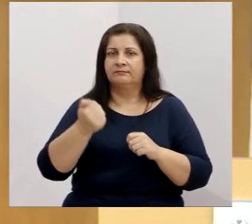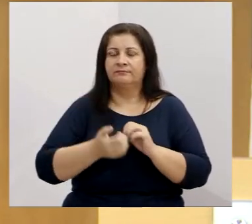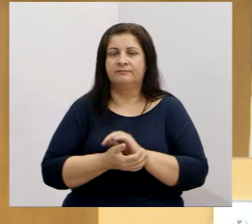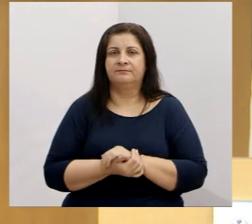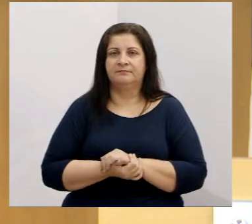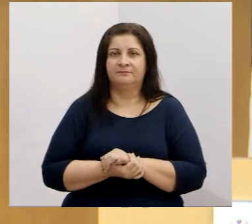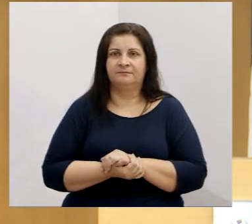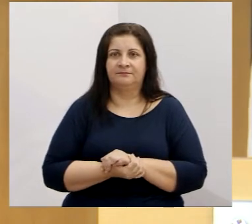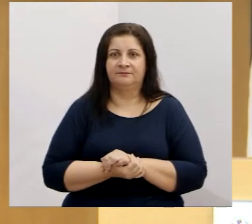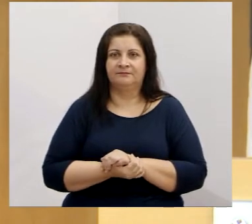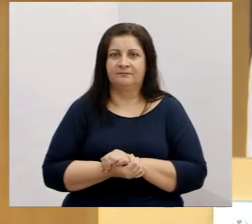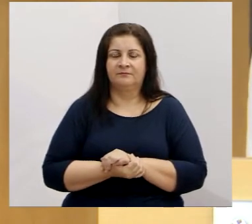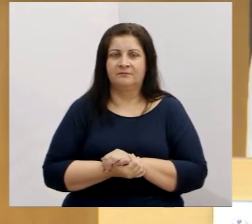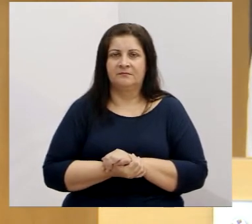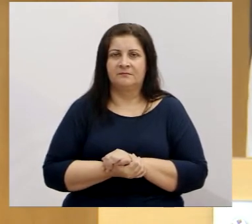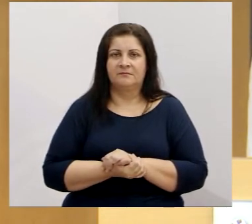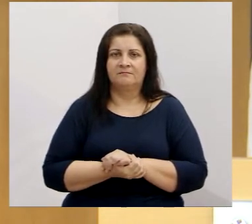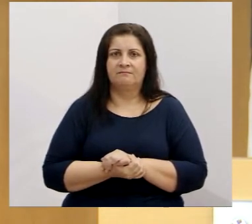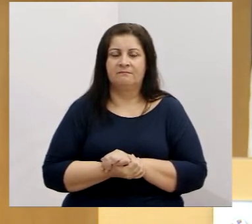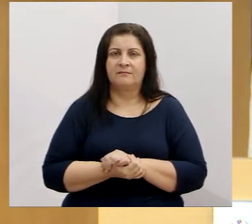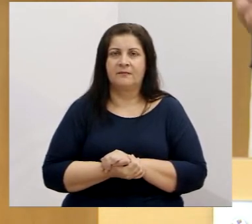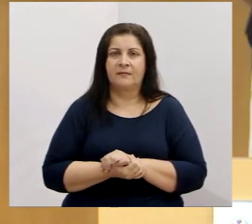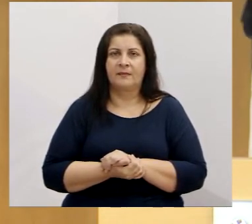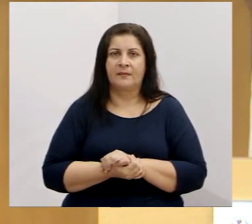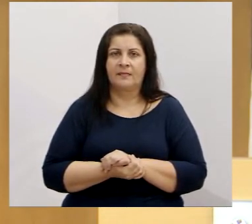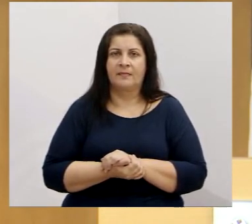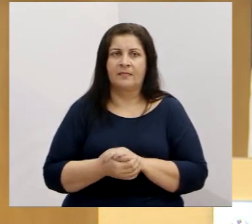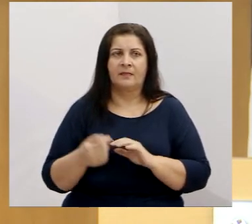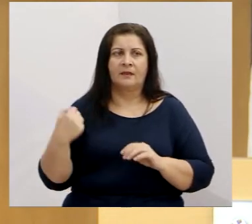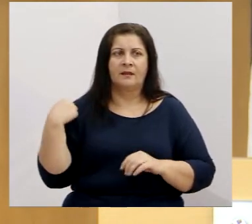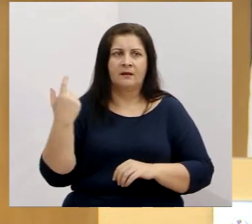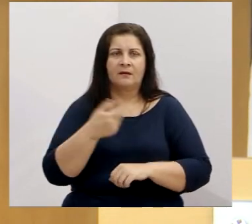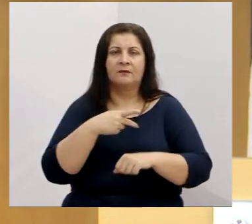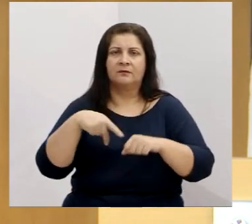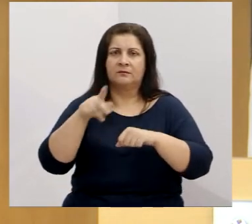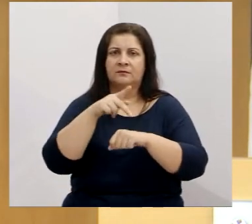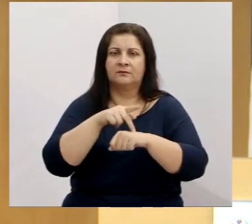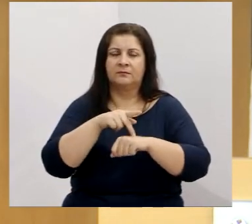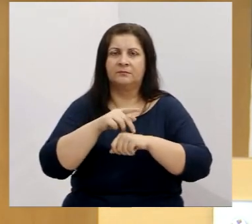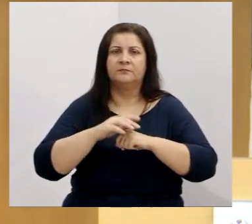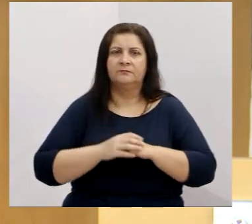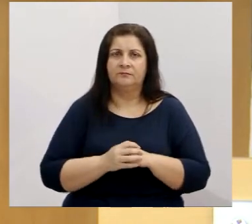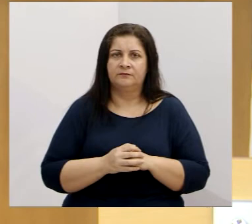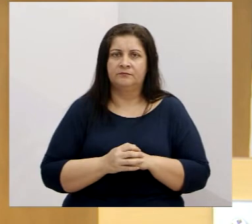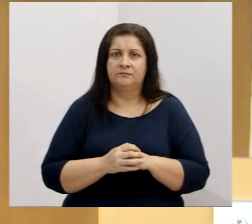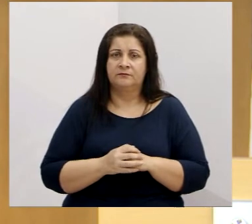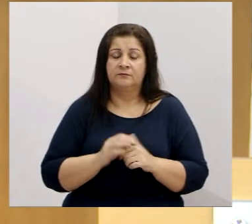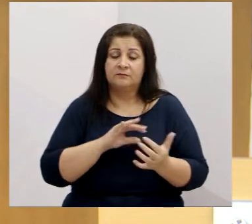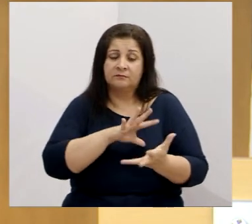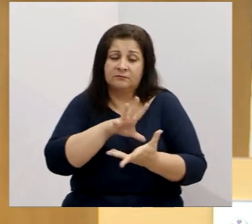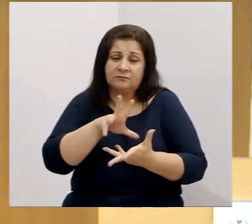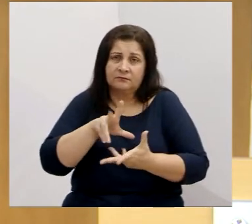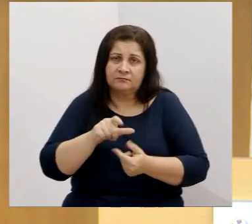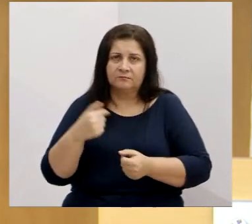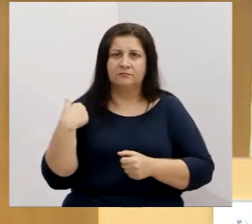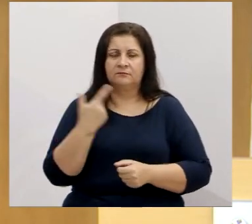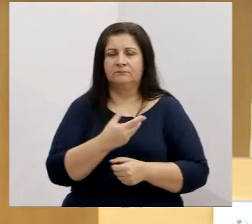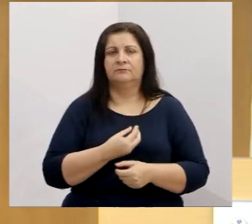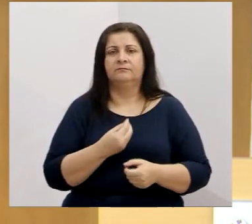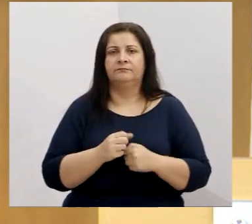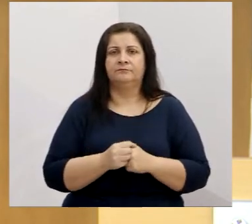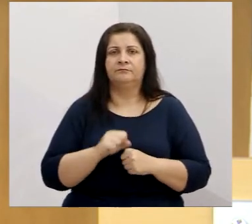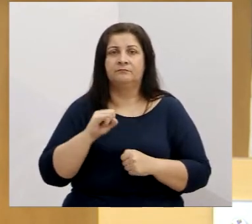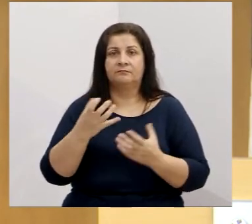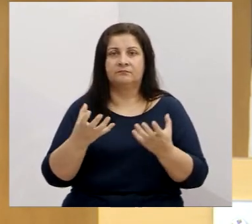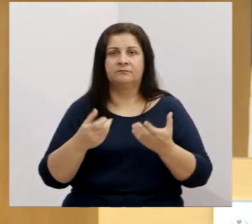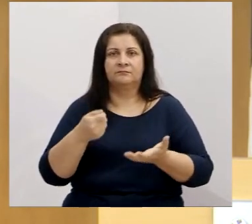alguém que matou aquela vereadora no Rio de Janeiro e esse é o nosso país esse é o nosso mundo que a gente vive quando